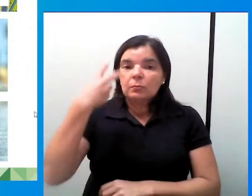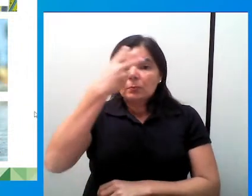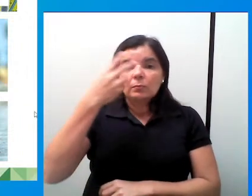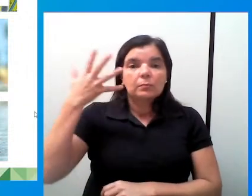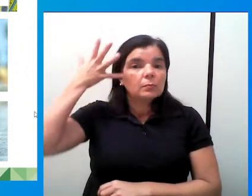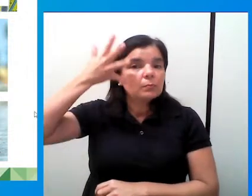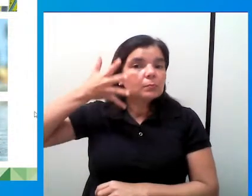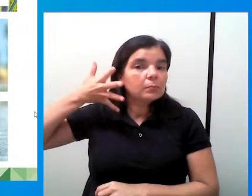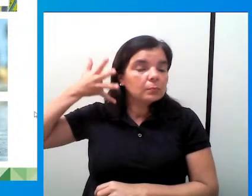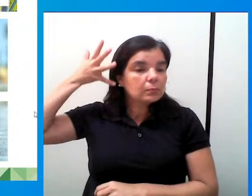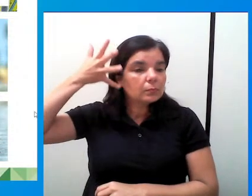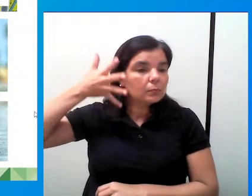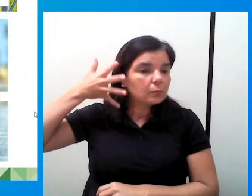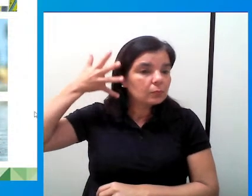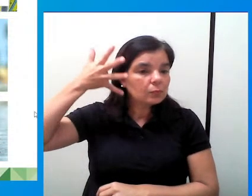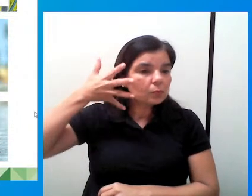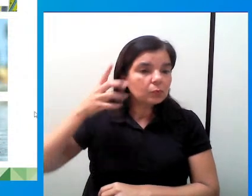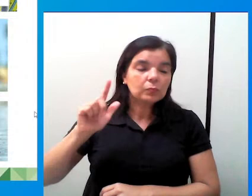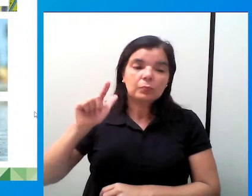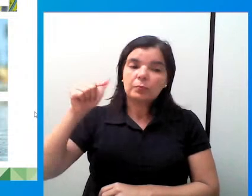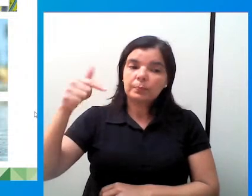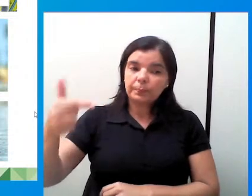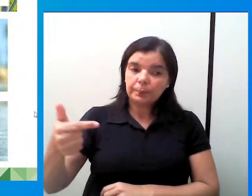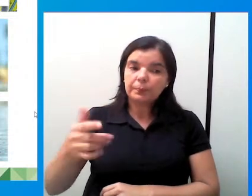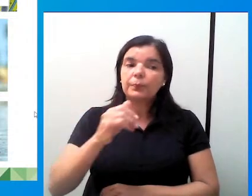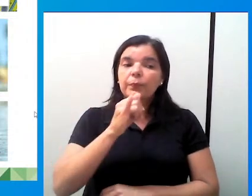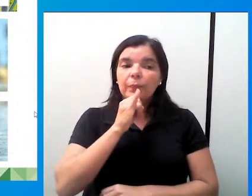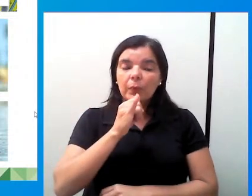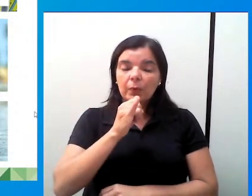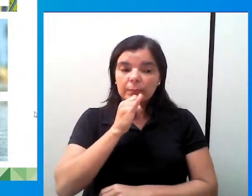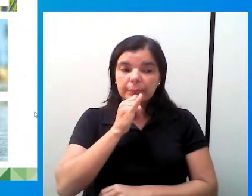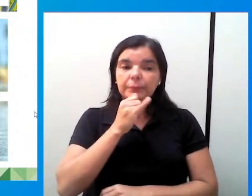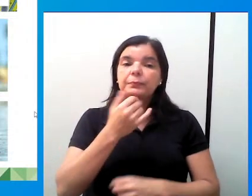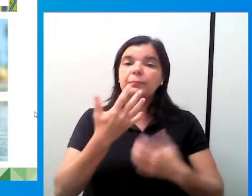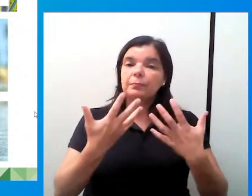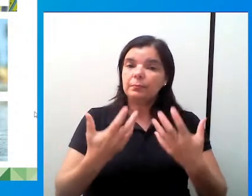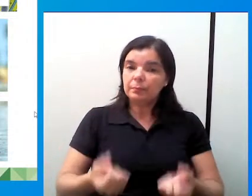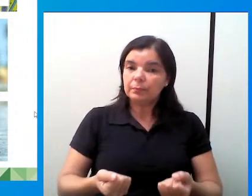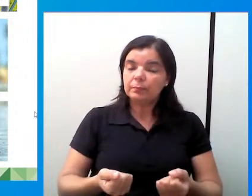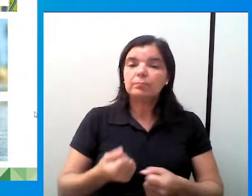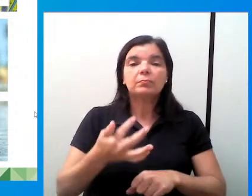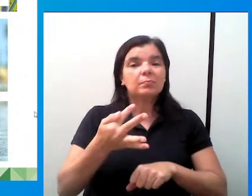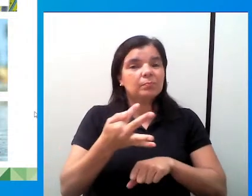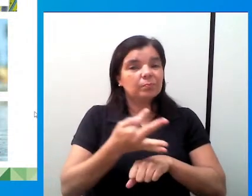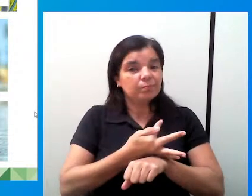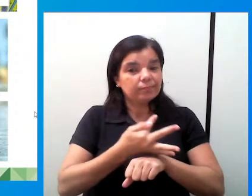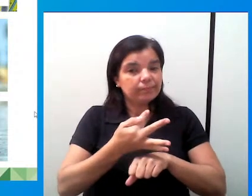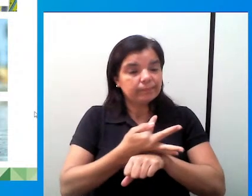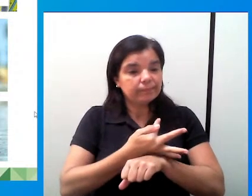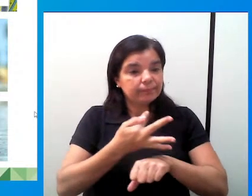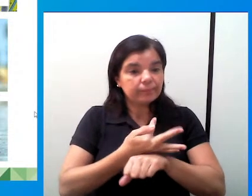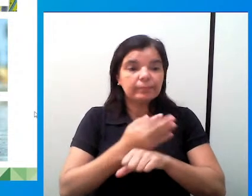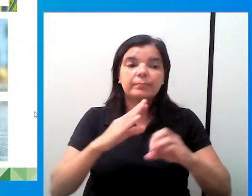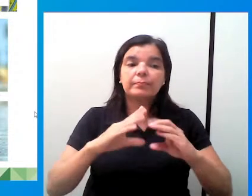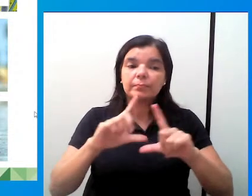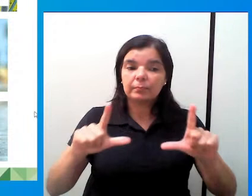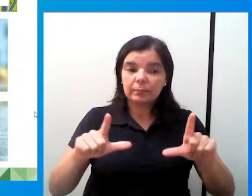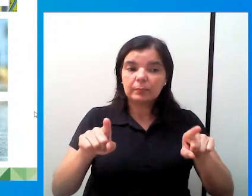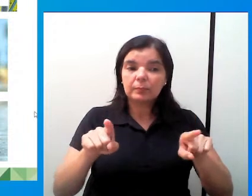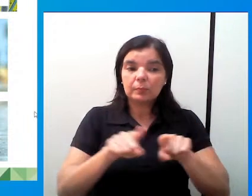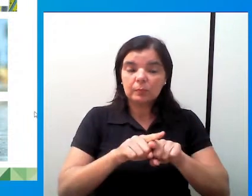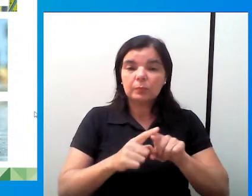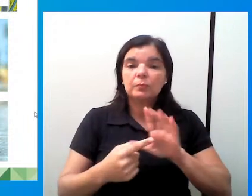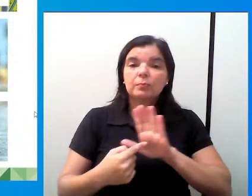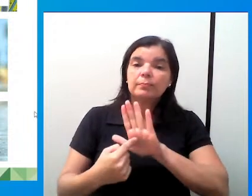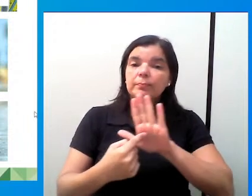palestra, muito mais do que qualquer outra prática, o exemplo convence. A resistência, ela existe, claro, mas quando a gente traz um